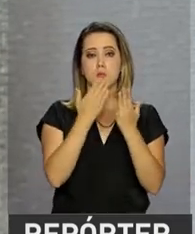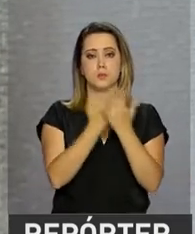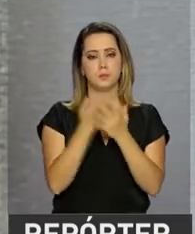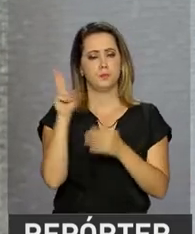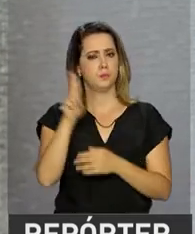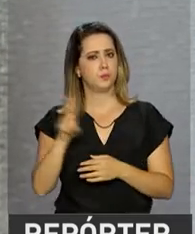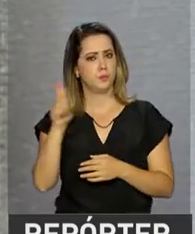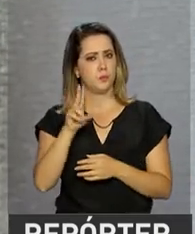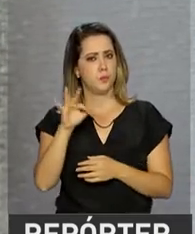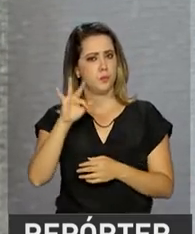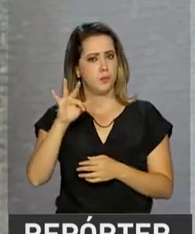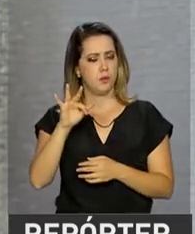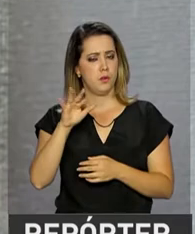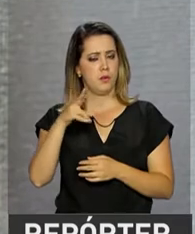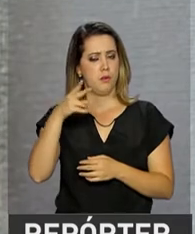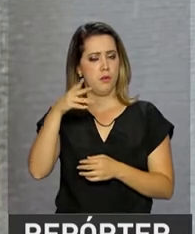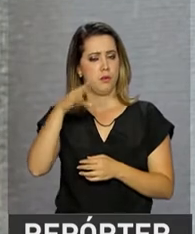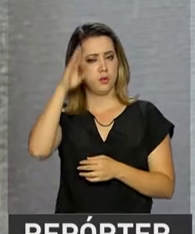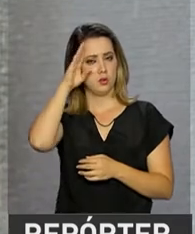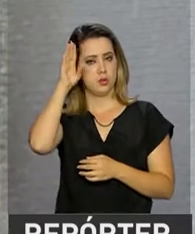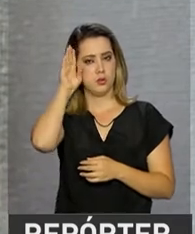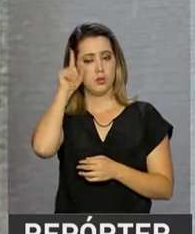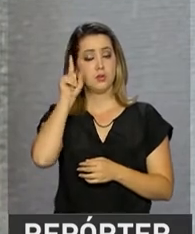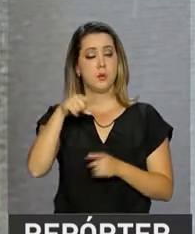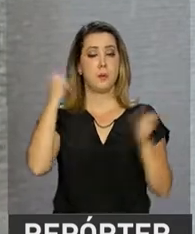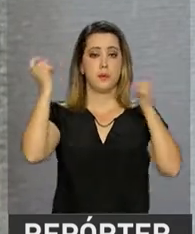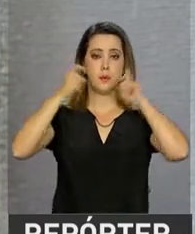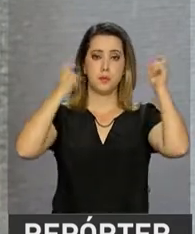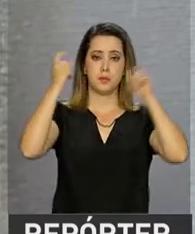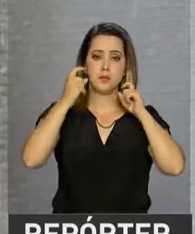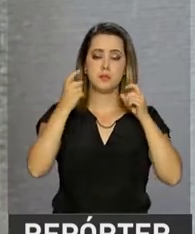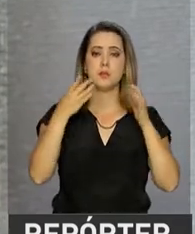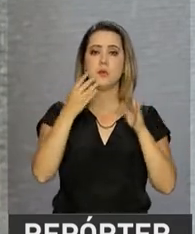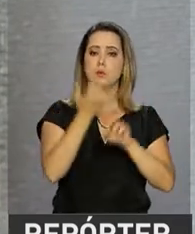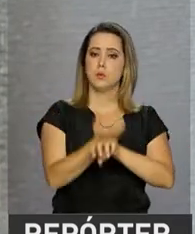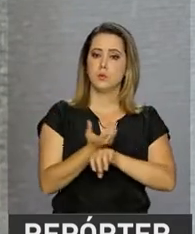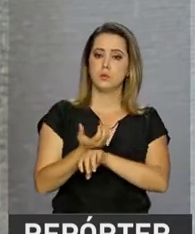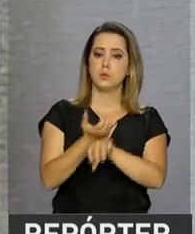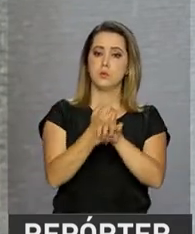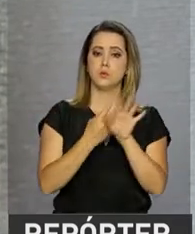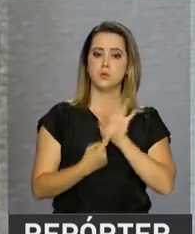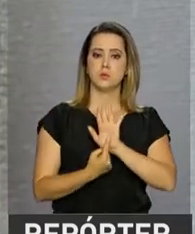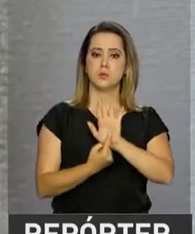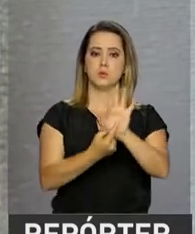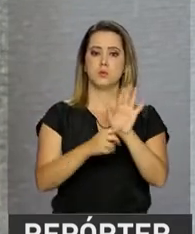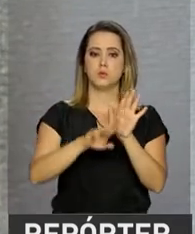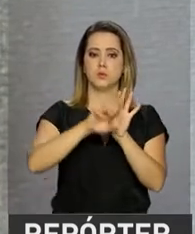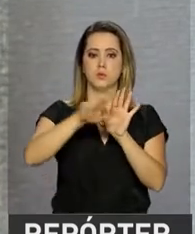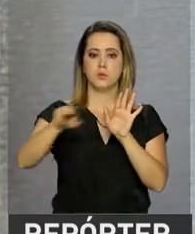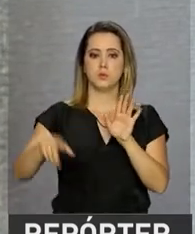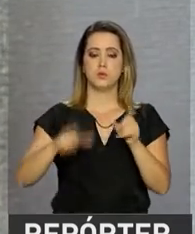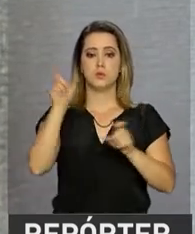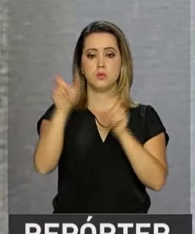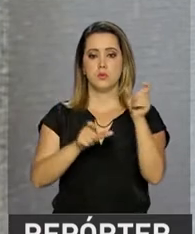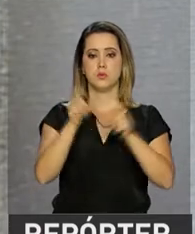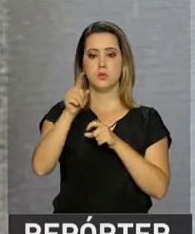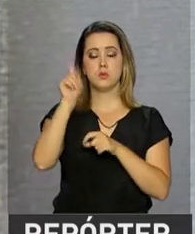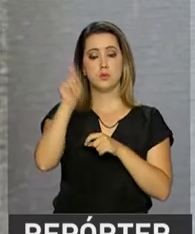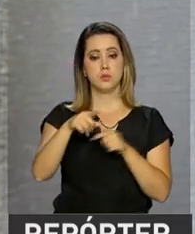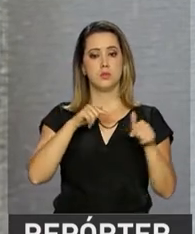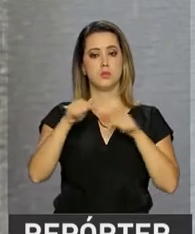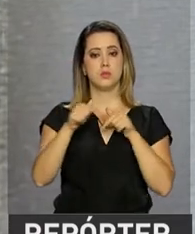superior demonstra preocupação com a matéria. Isso evidencia que muitas pessoas,